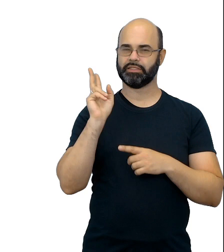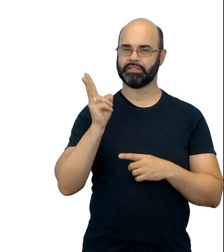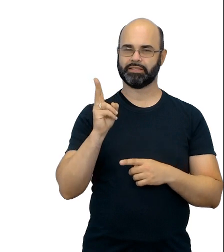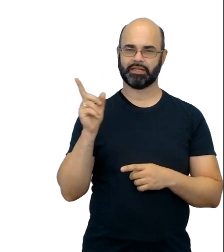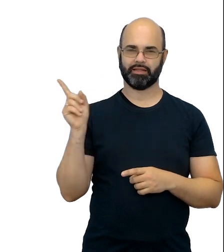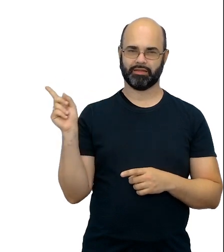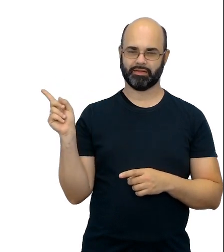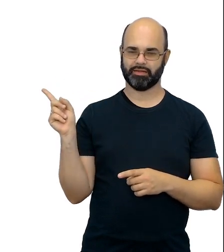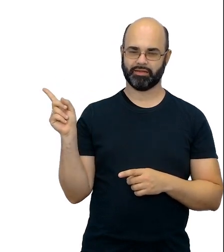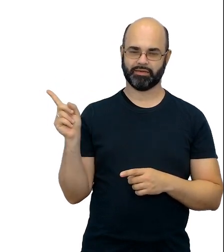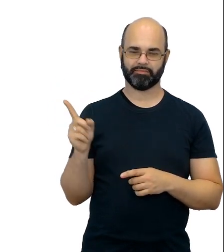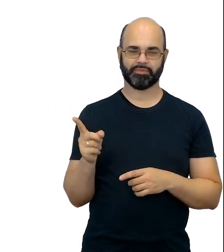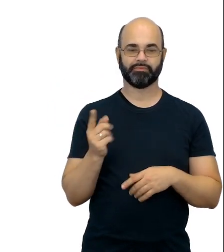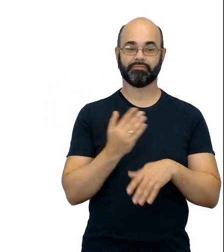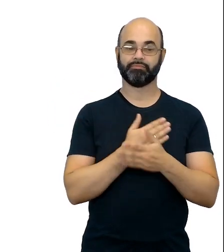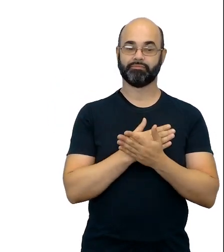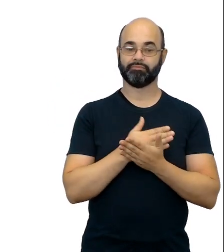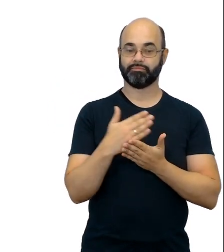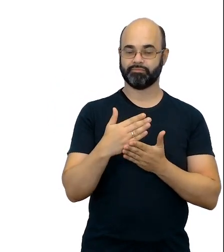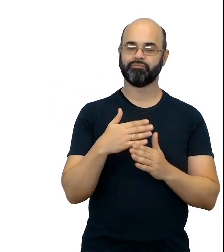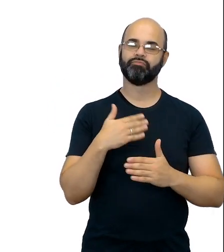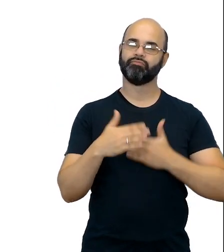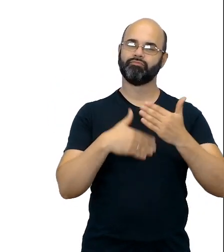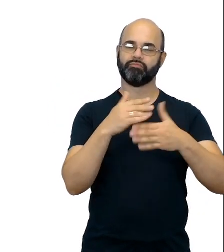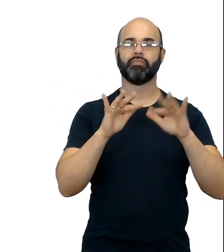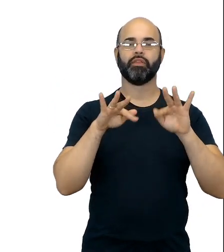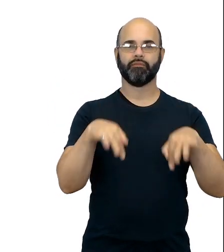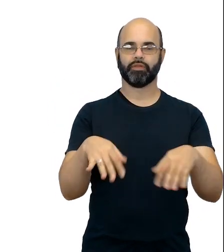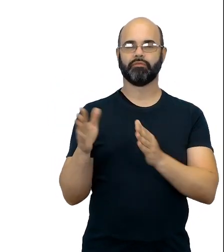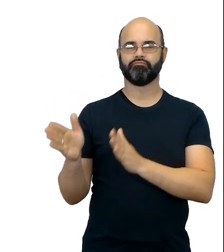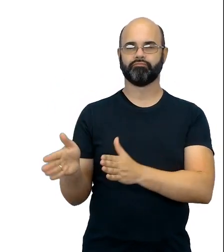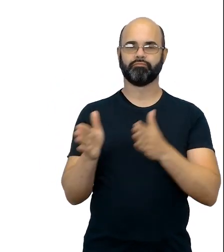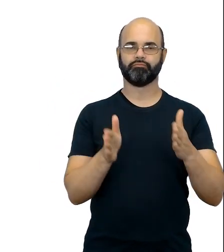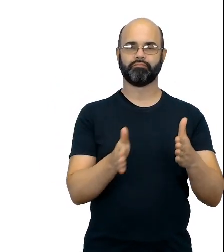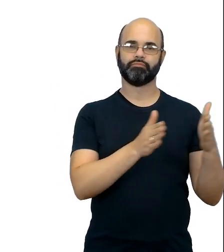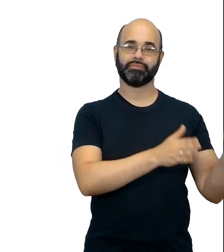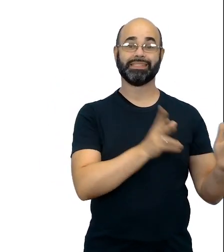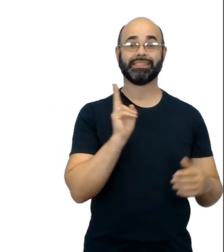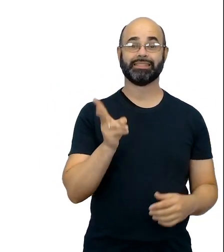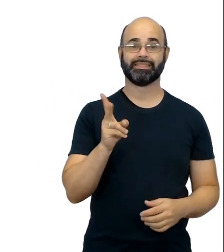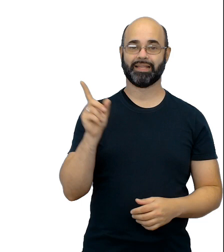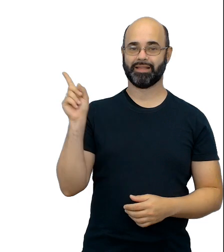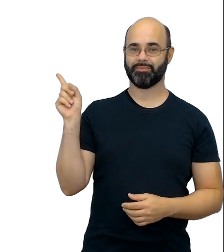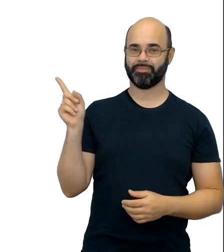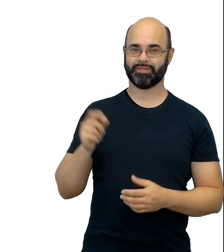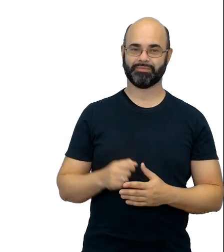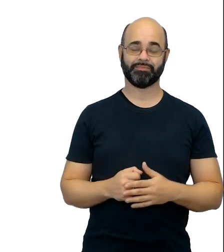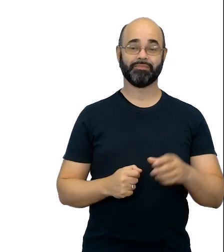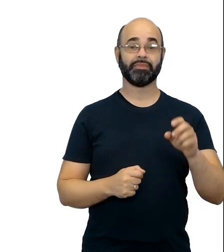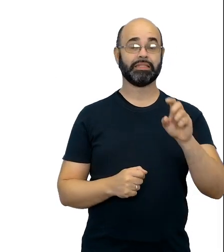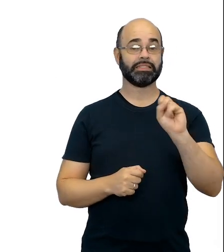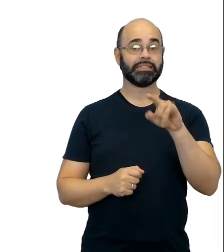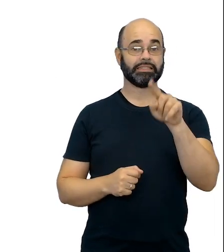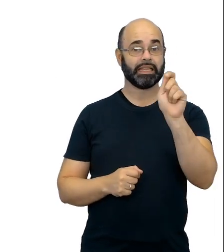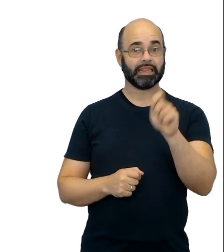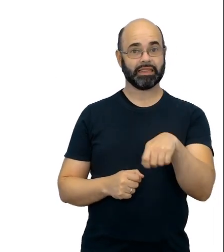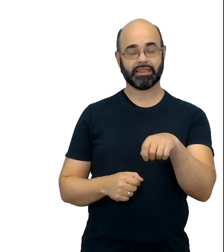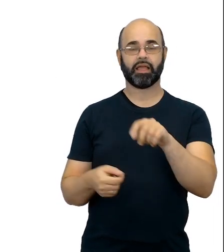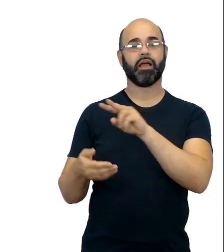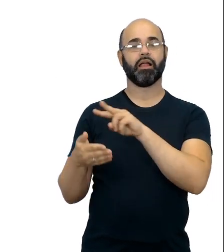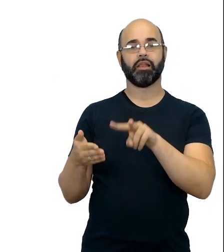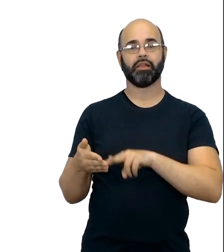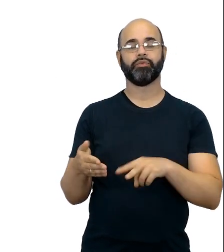sempre coloca o iniciando, desenvolvendo e finalizando. Se possível, façam a leitura nos cadernos, né?